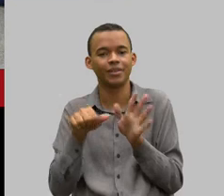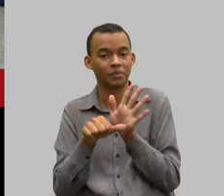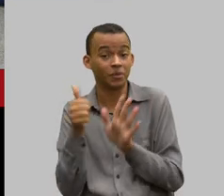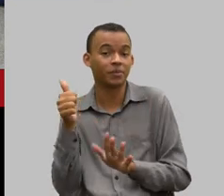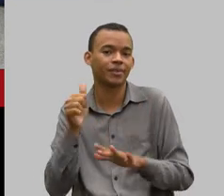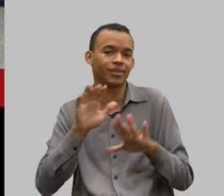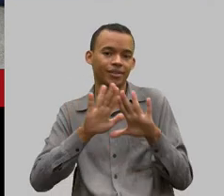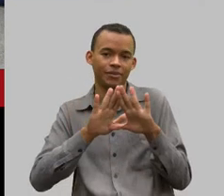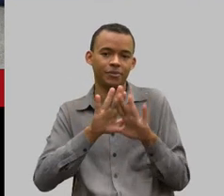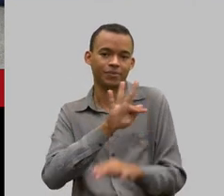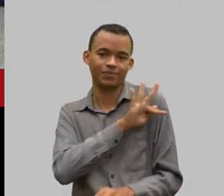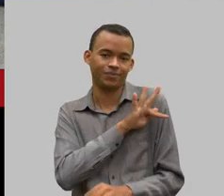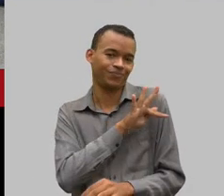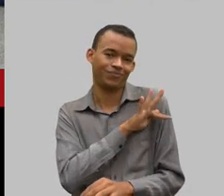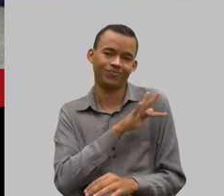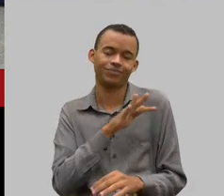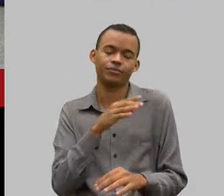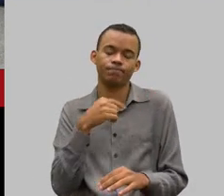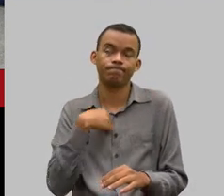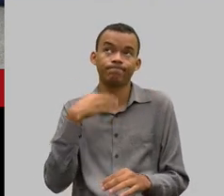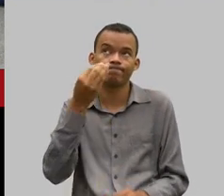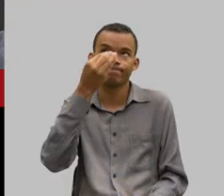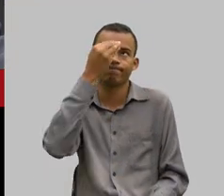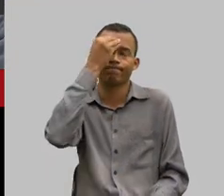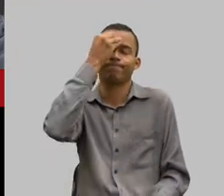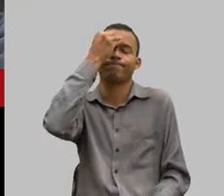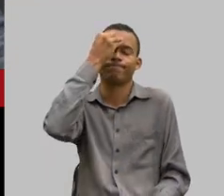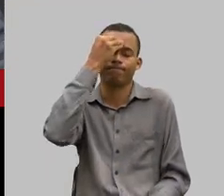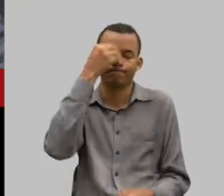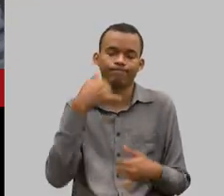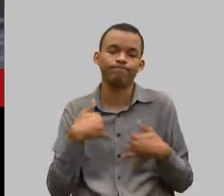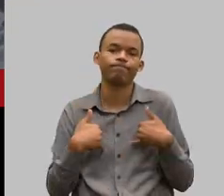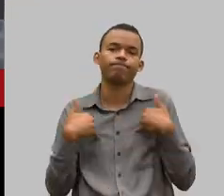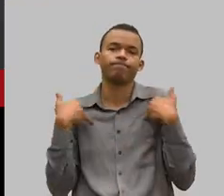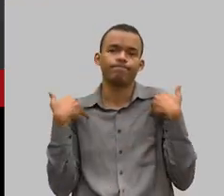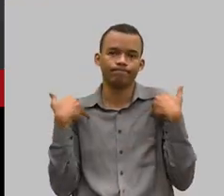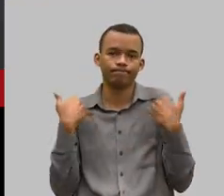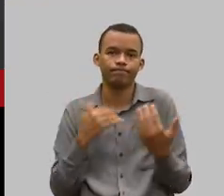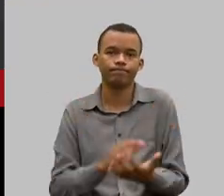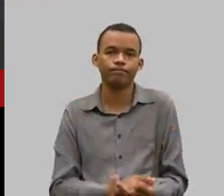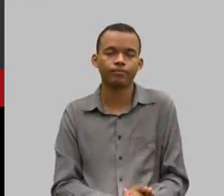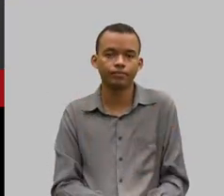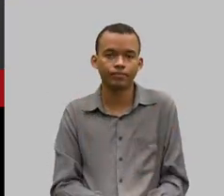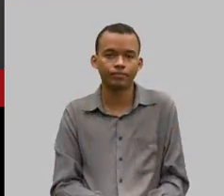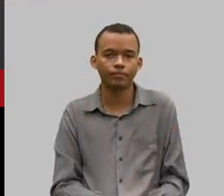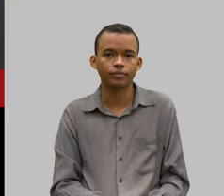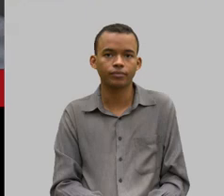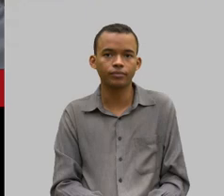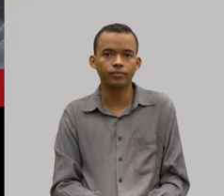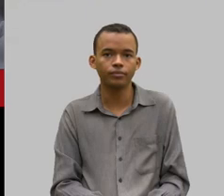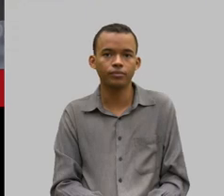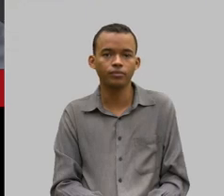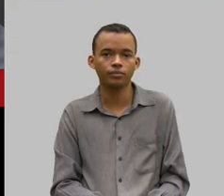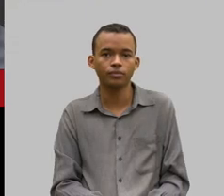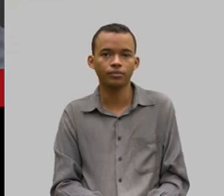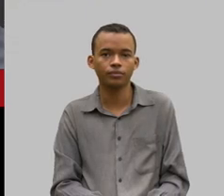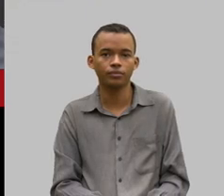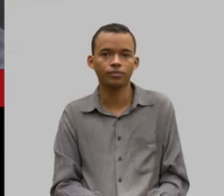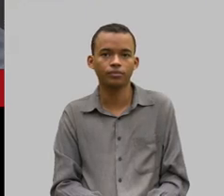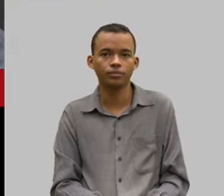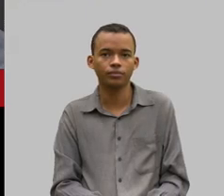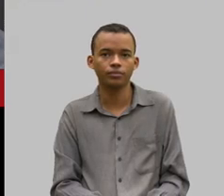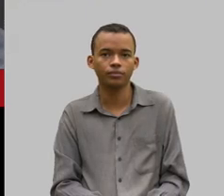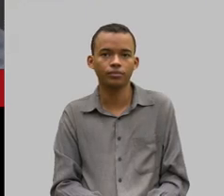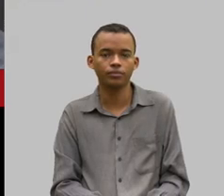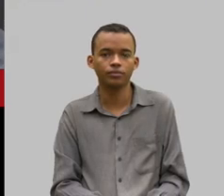fiscaliza Então para mim vai ficar marcado é uma grande honra estar aqui com com todos vocês vamos lá acho que falar do Gustavo no meu